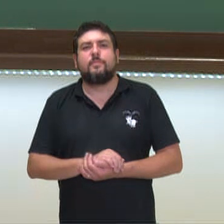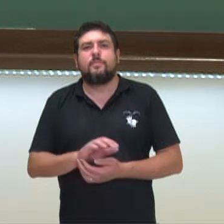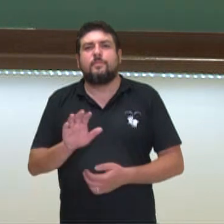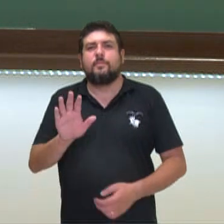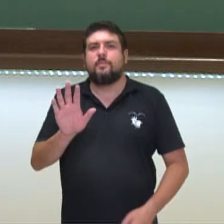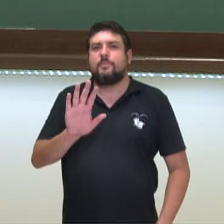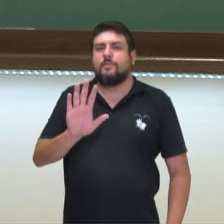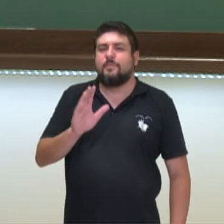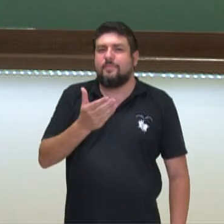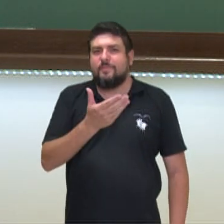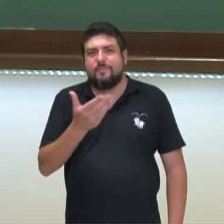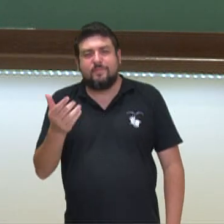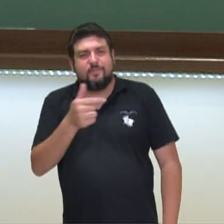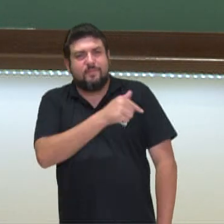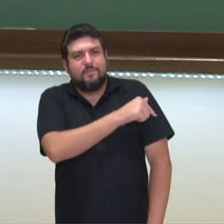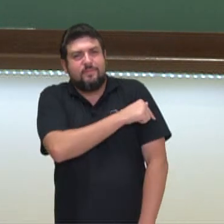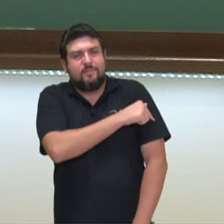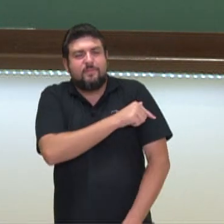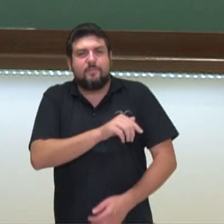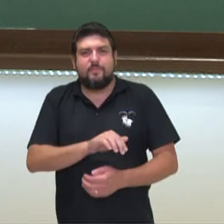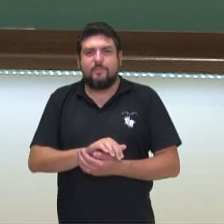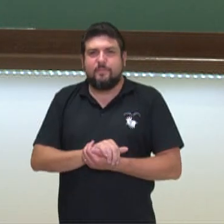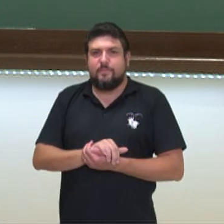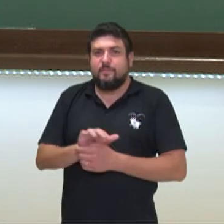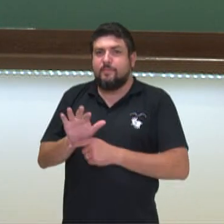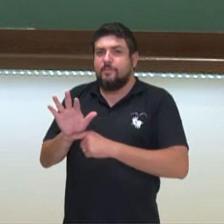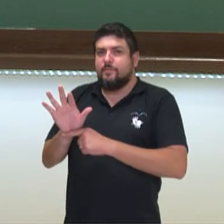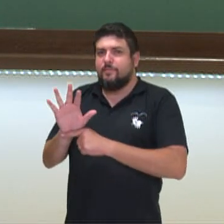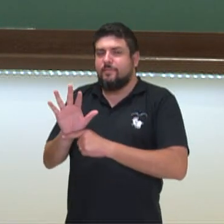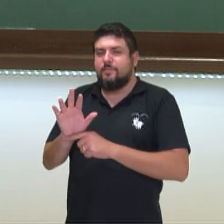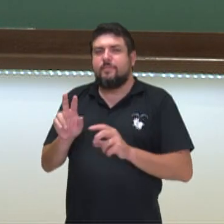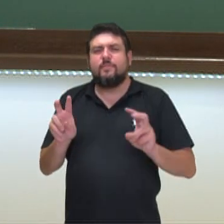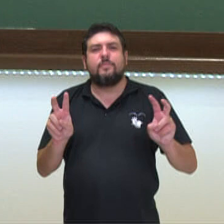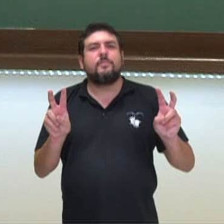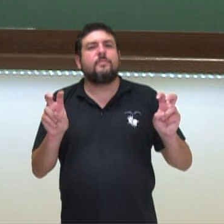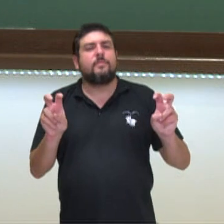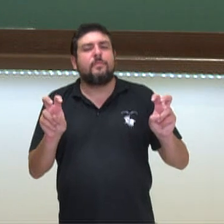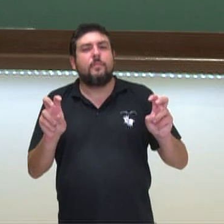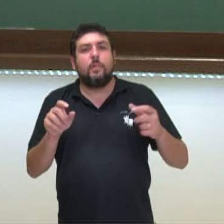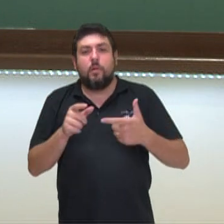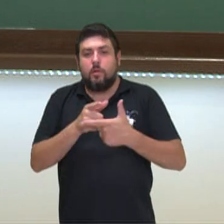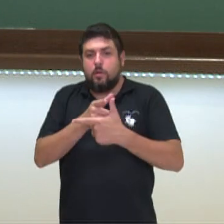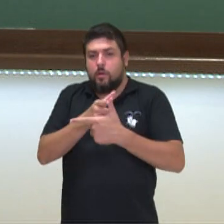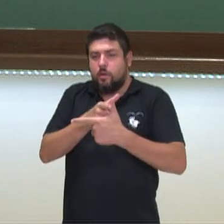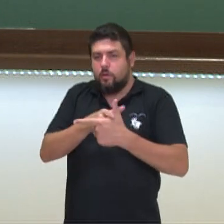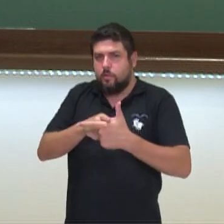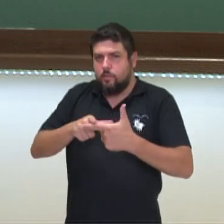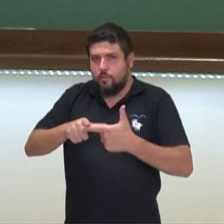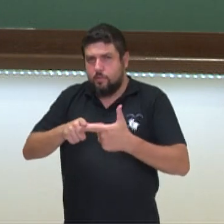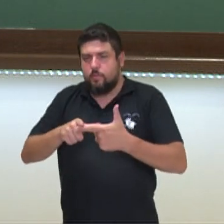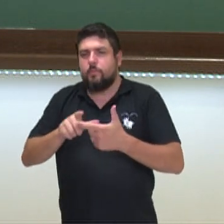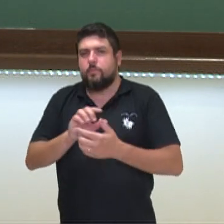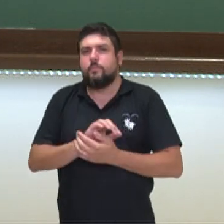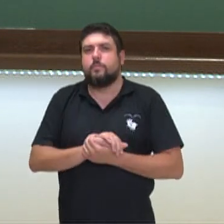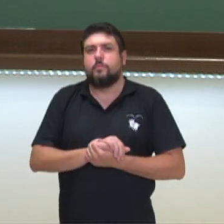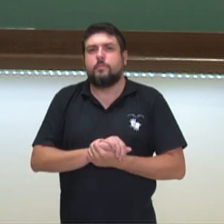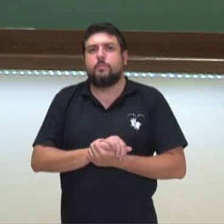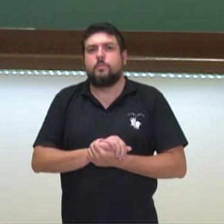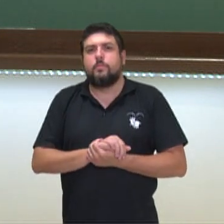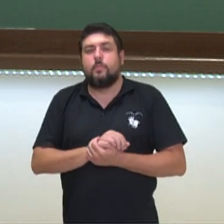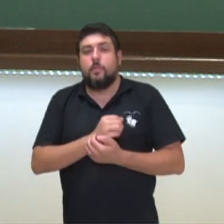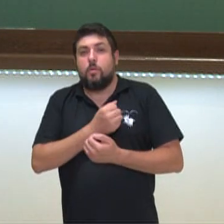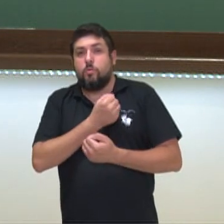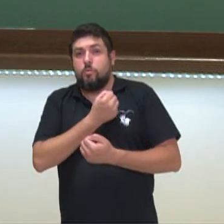Olá, estudantes do 7º ano! Nesse vídeo, nós vamos falar sobre a divisão dos números inteiros,